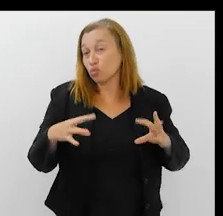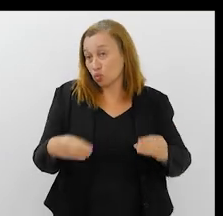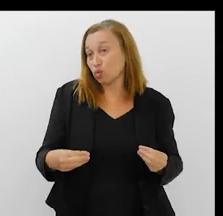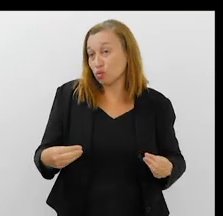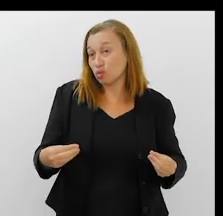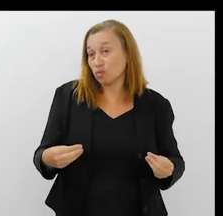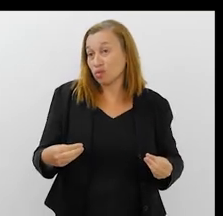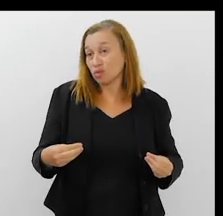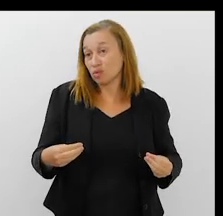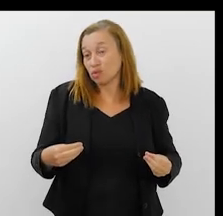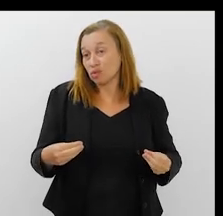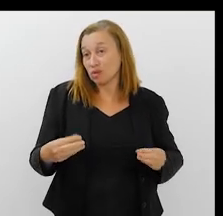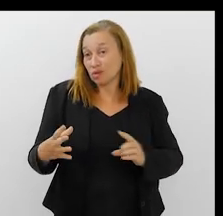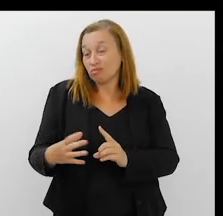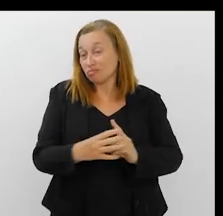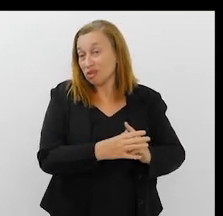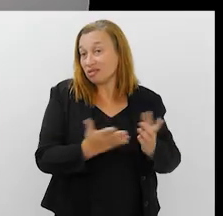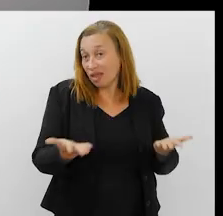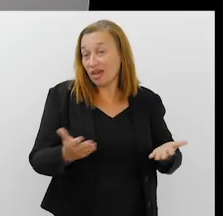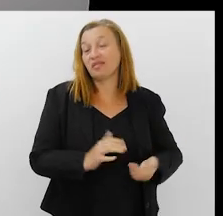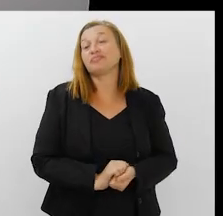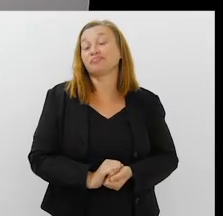mundo